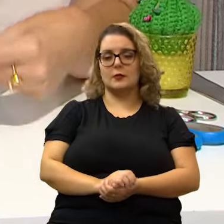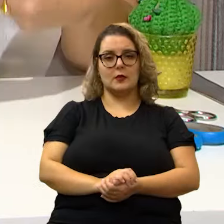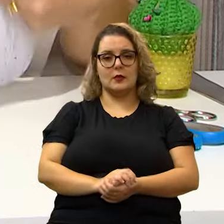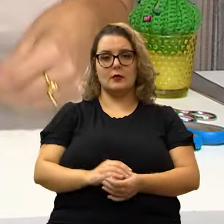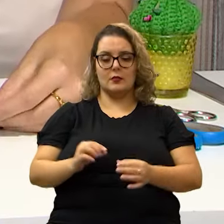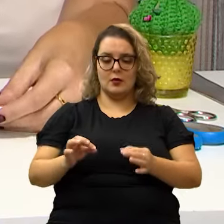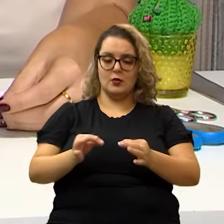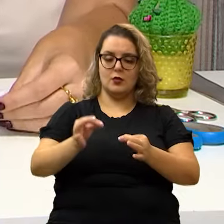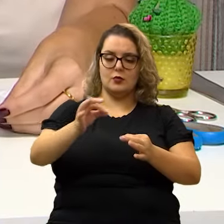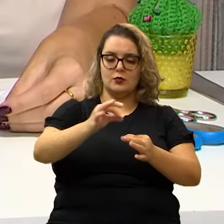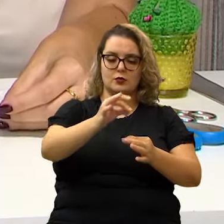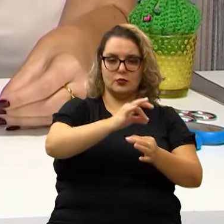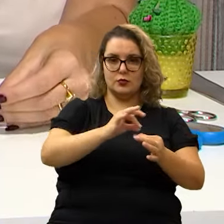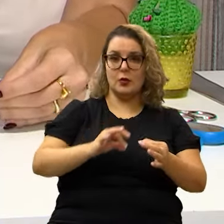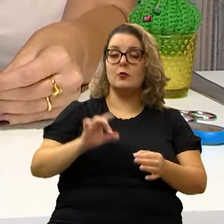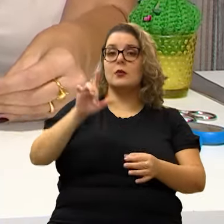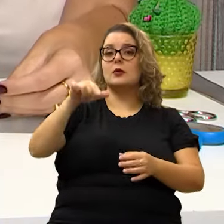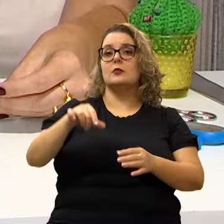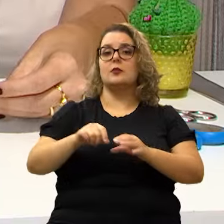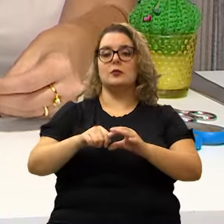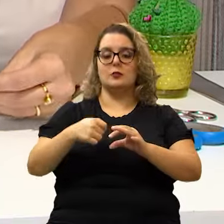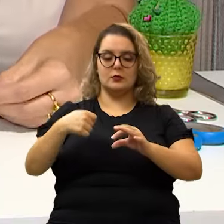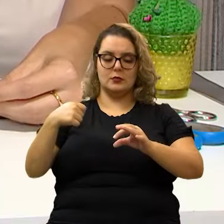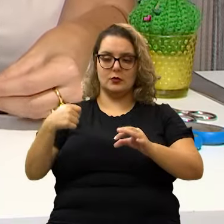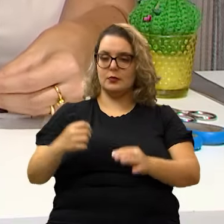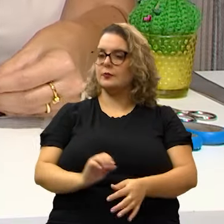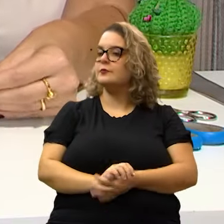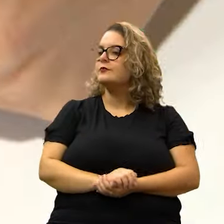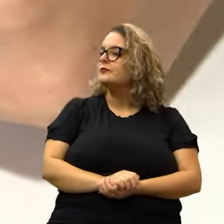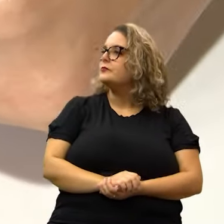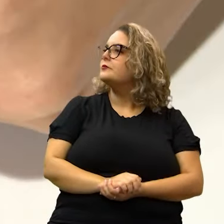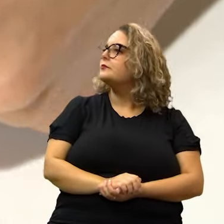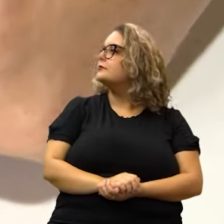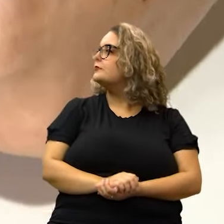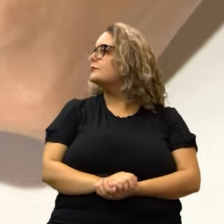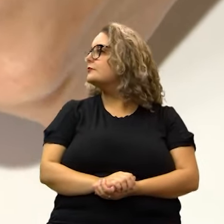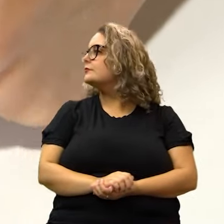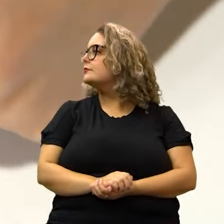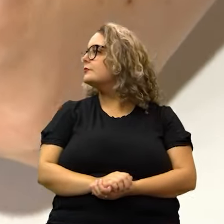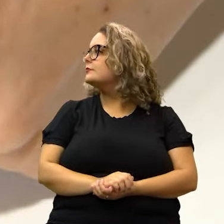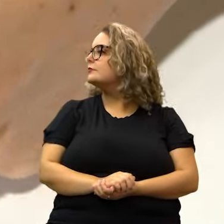e a gente vai dar a volta inteira para depois a gente fazer o fechamento.